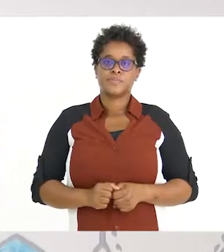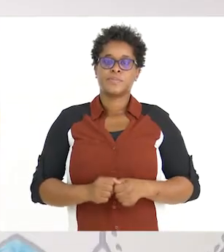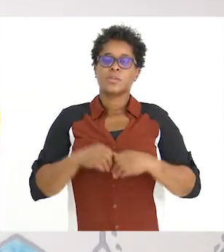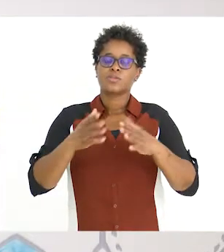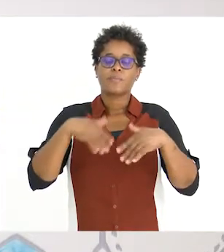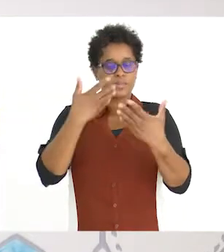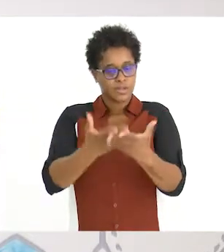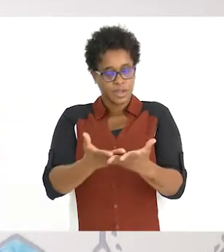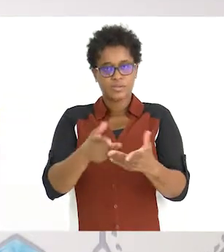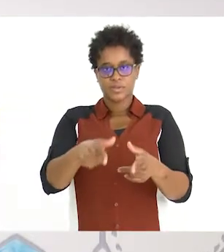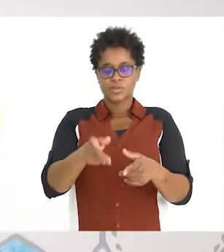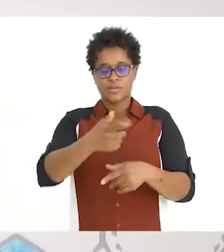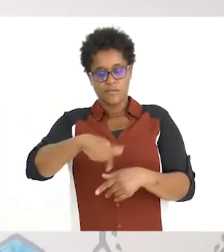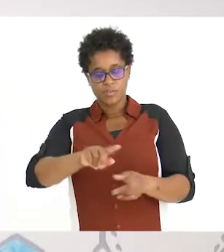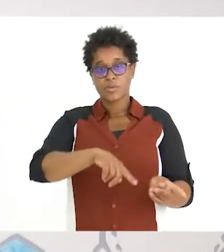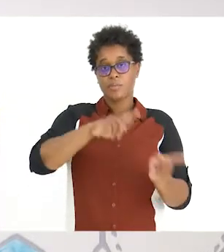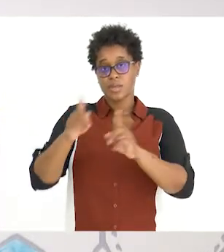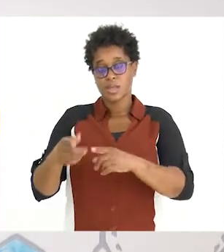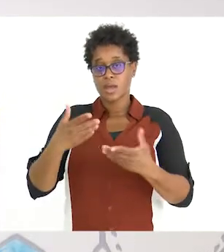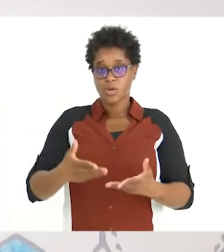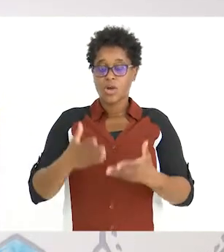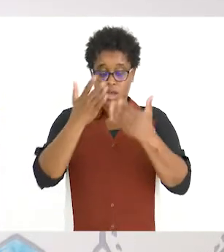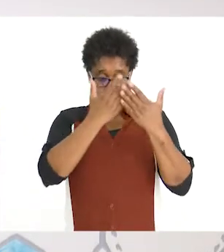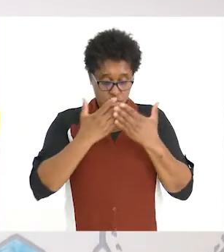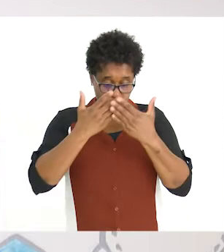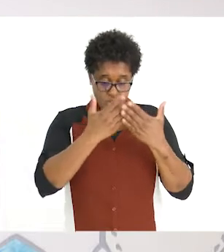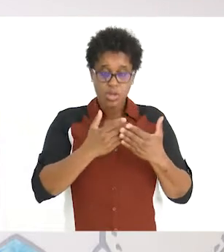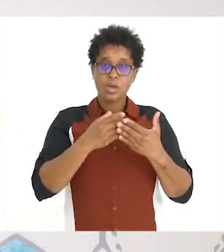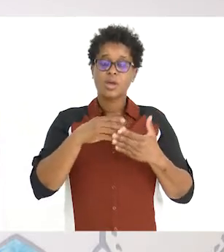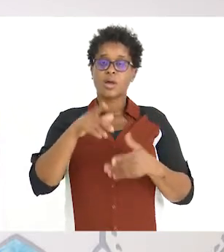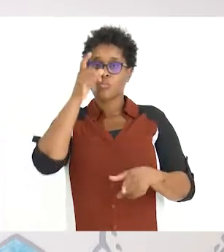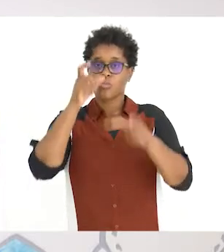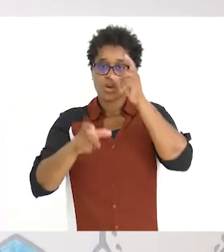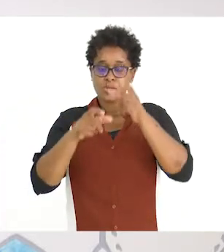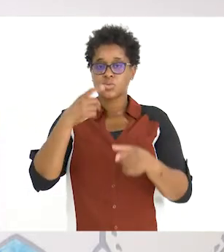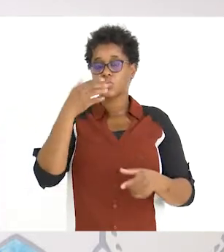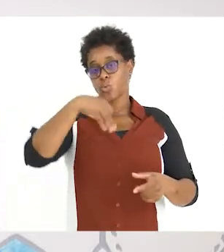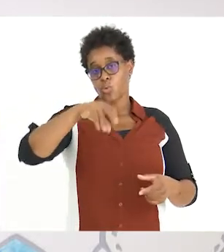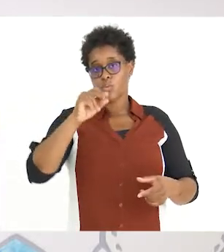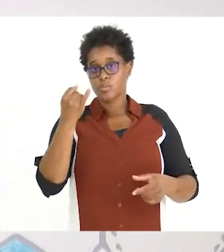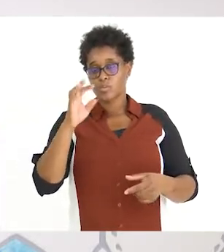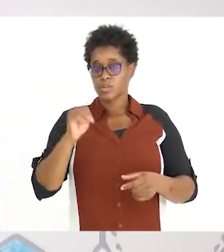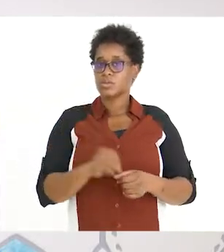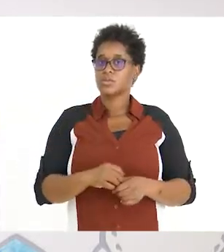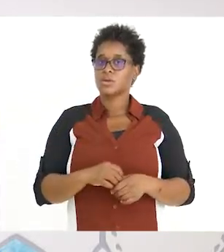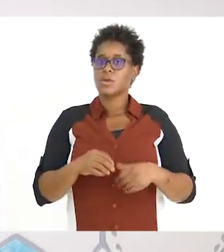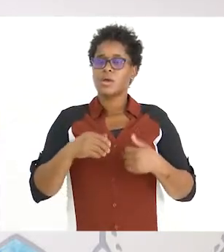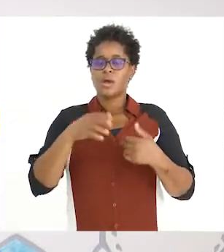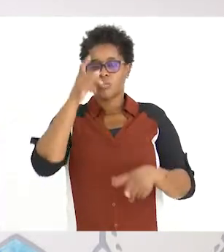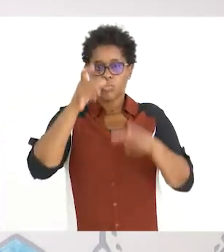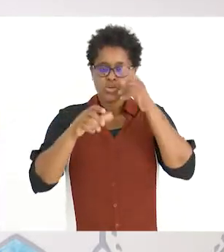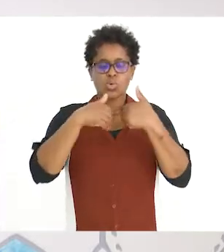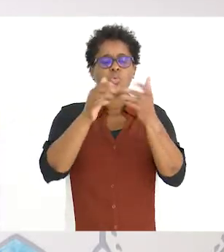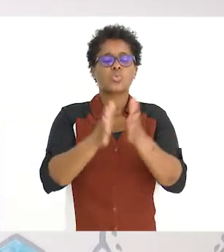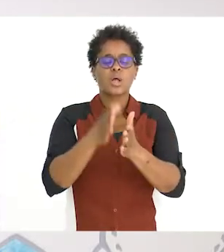Posto isto, vamos passar agora a estudar a população de um país, a população total de um país, que